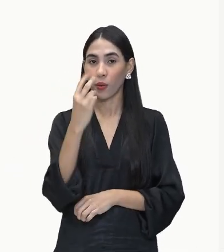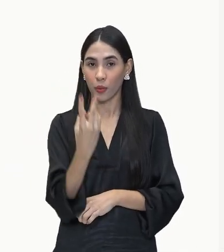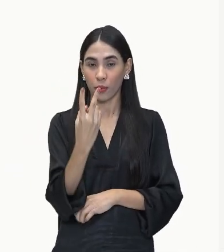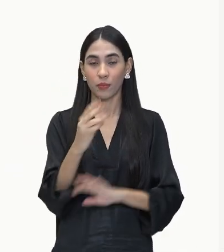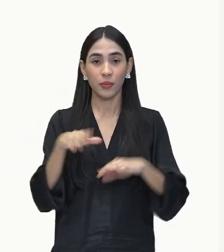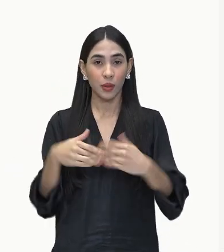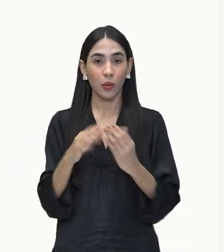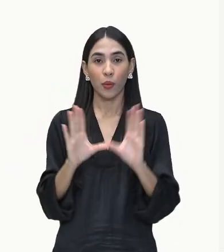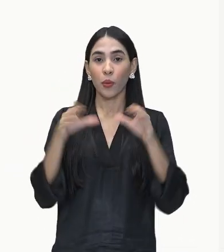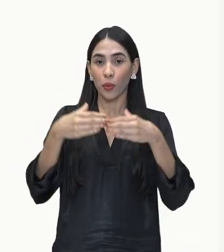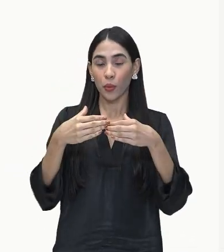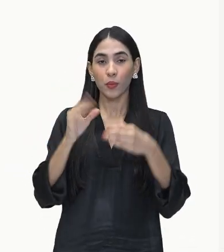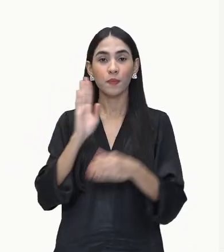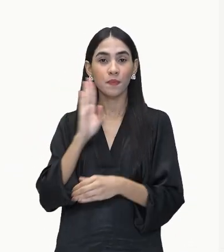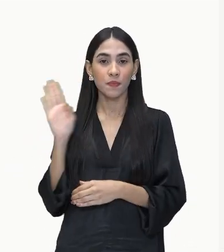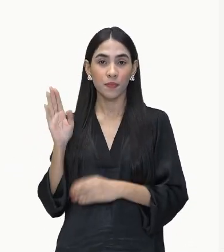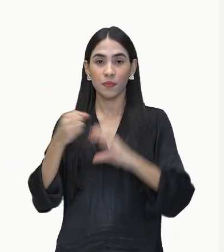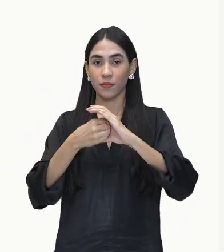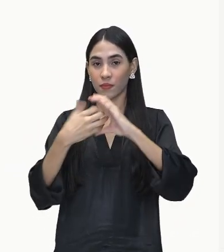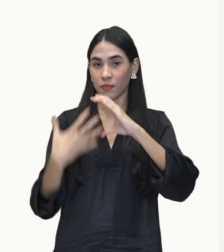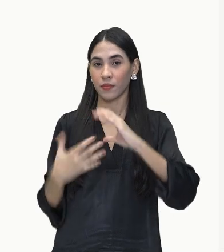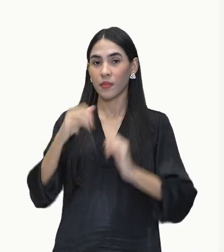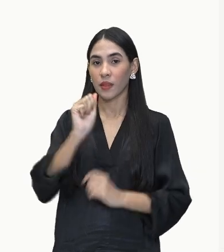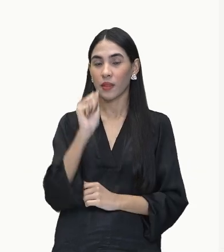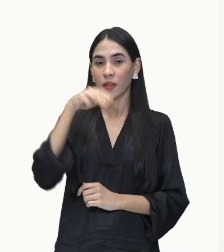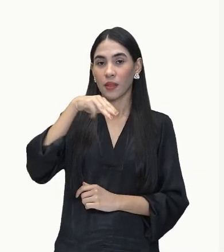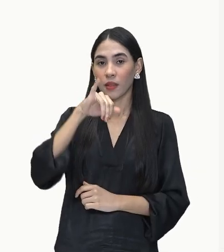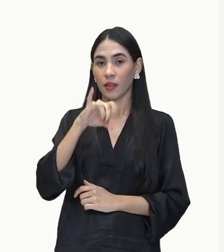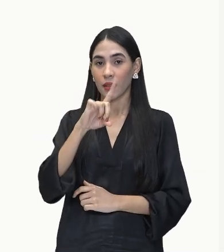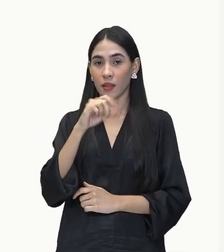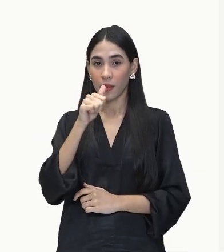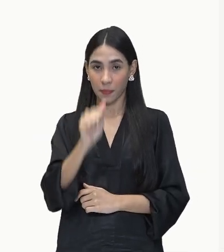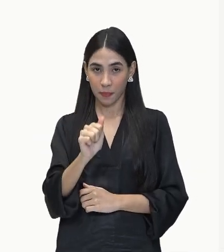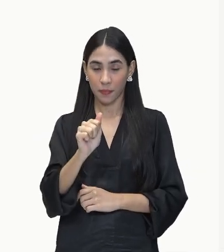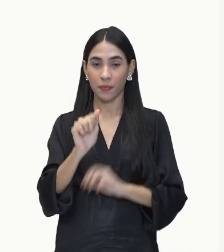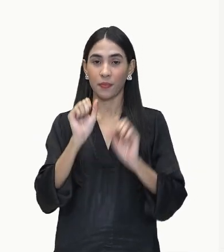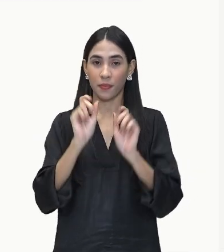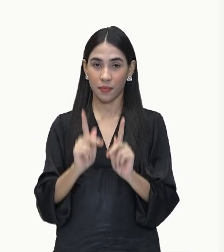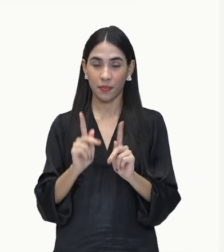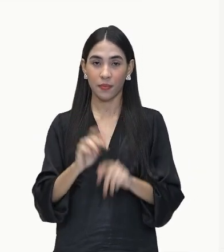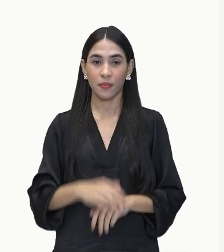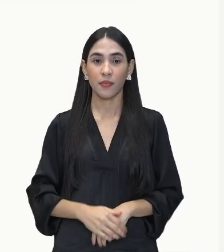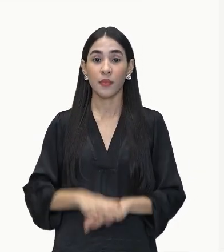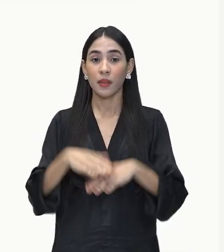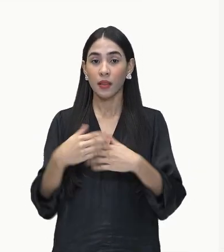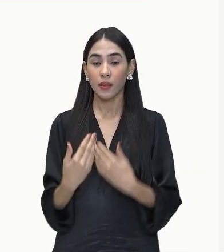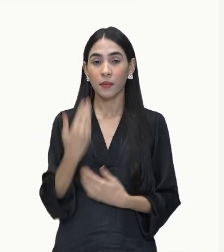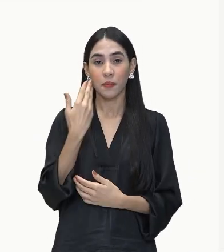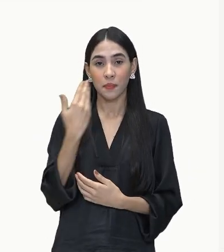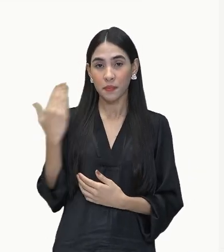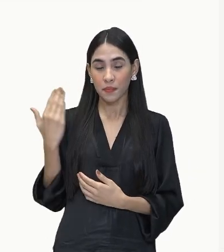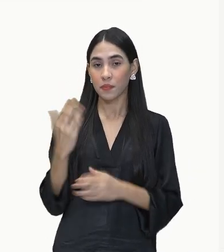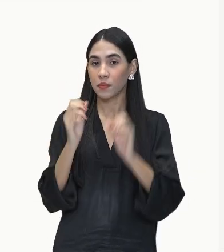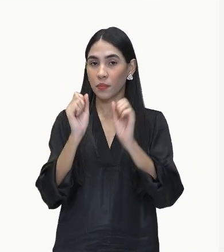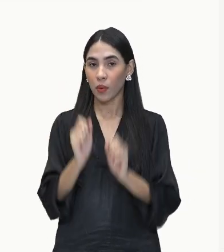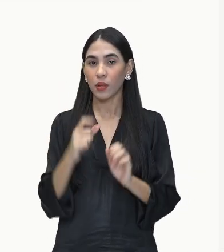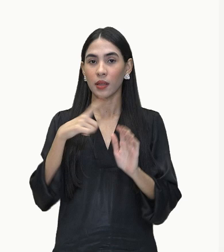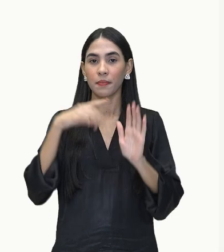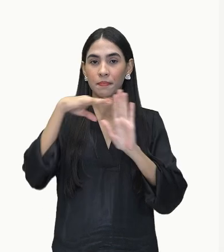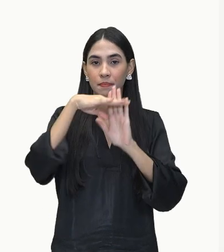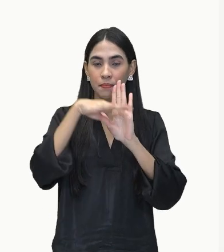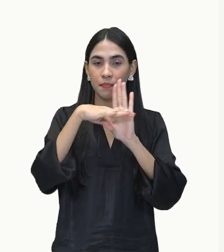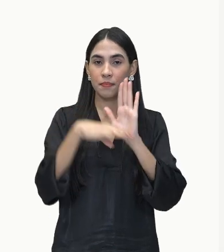funcional aqui caracteriza uma amida. Então, as amidas, elas podem ser classificadas